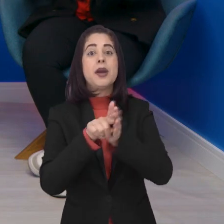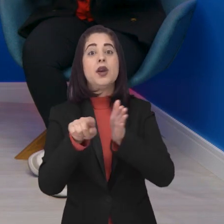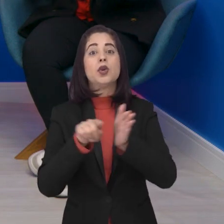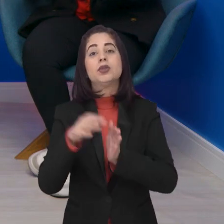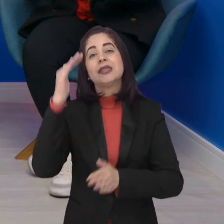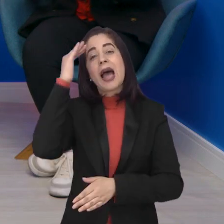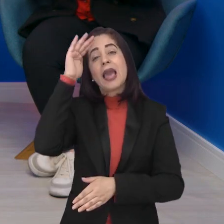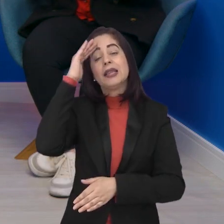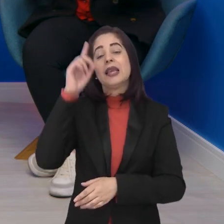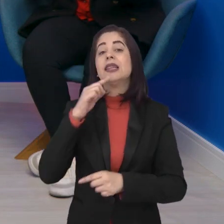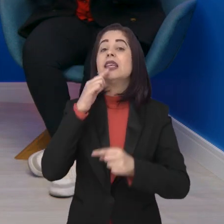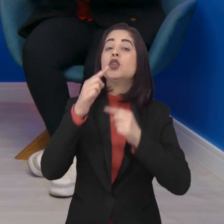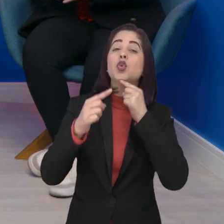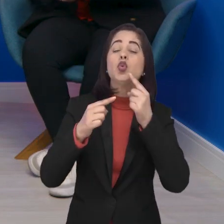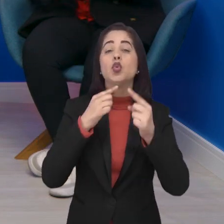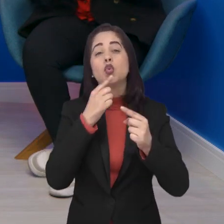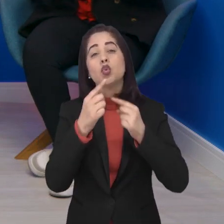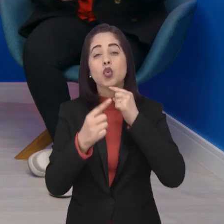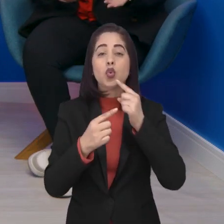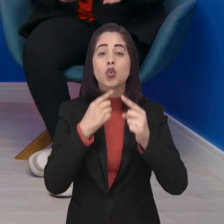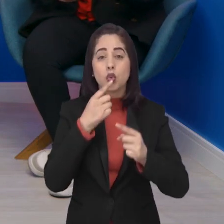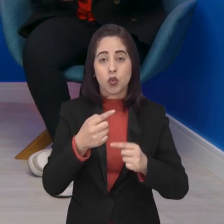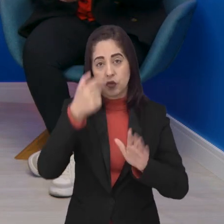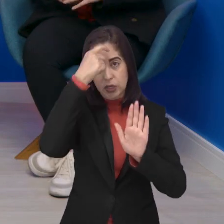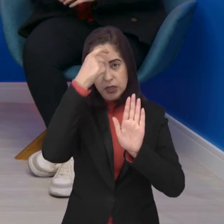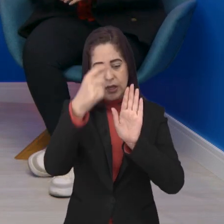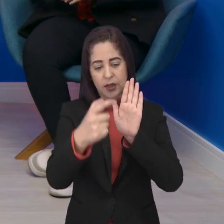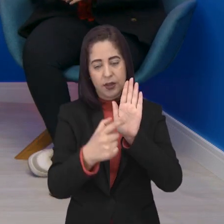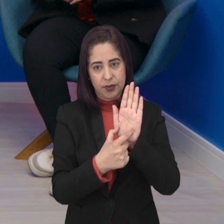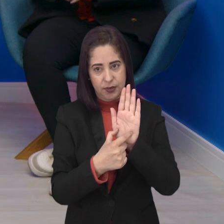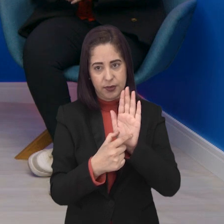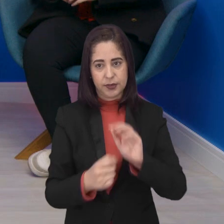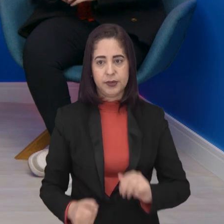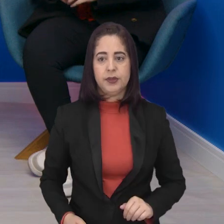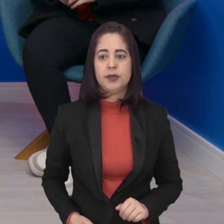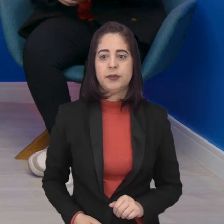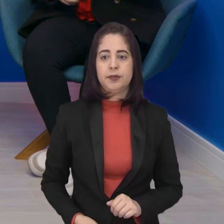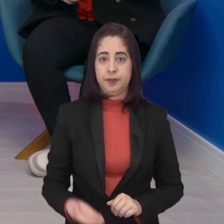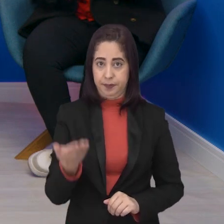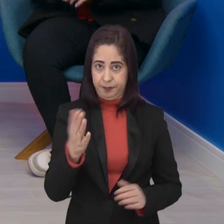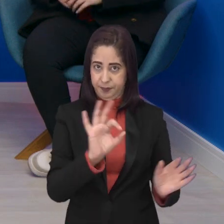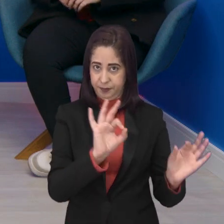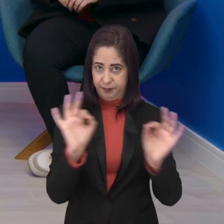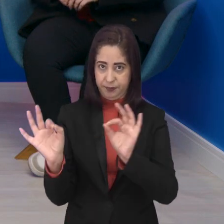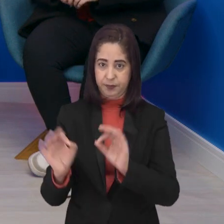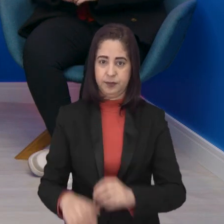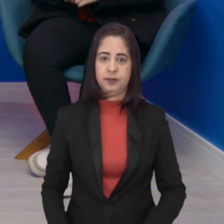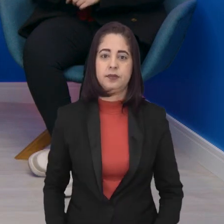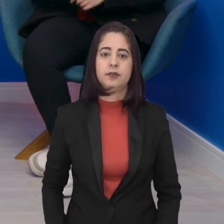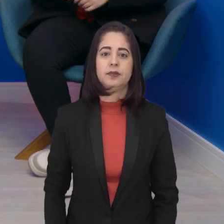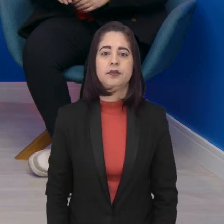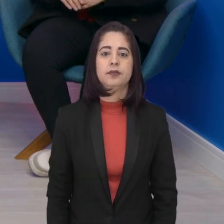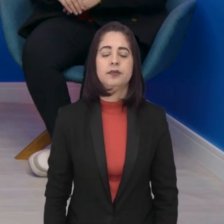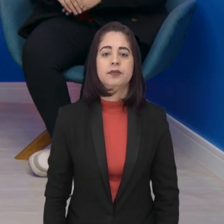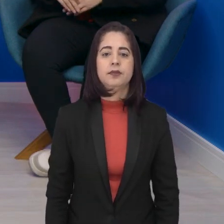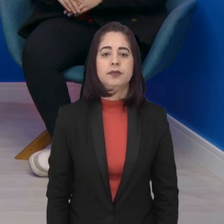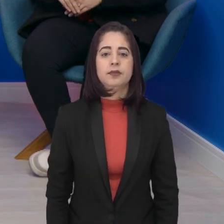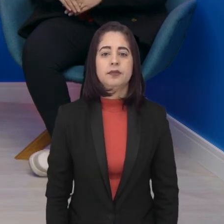e entender quais são as principais dúvidas em relação ao uso da inteligência artificial nas eleições. Agora a gente confere a primeira.